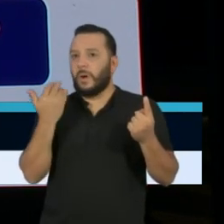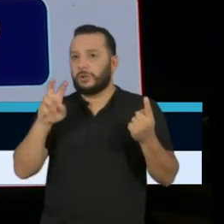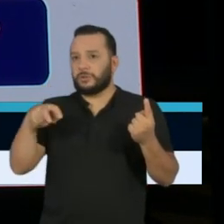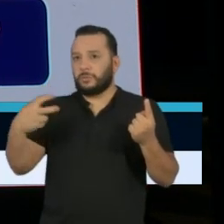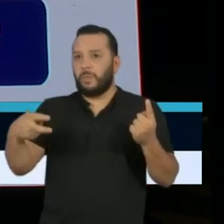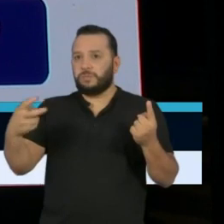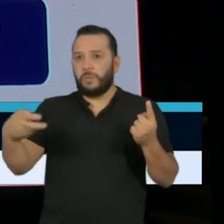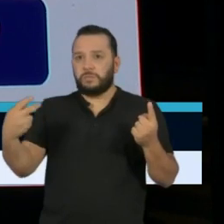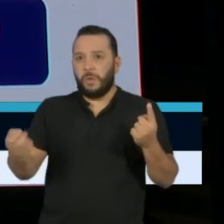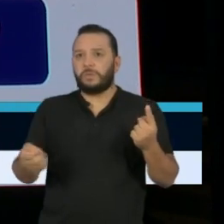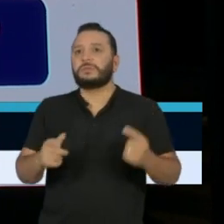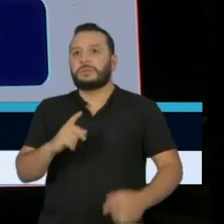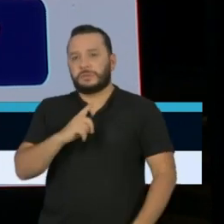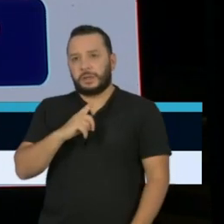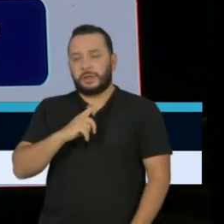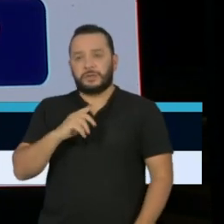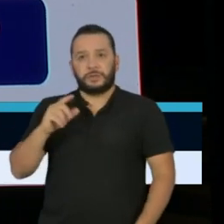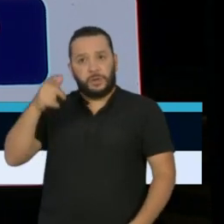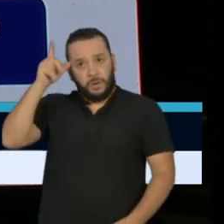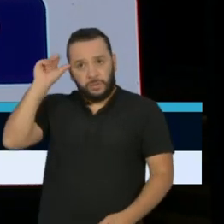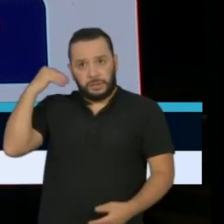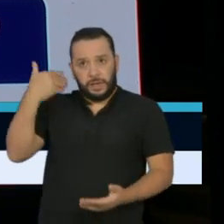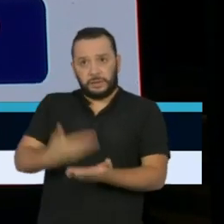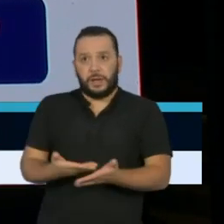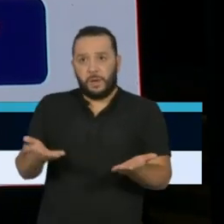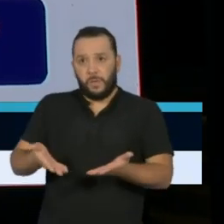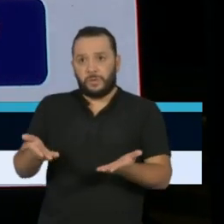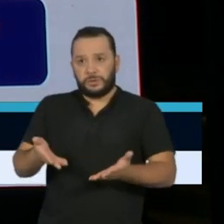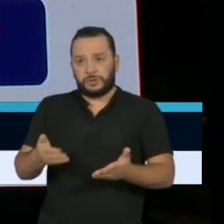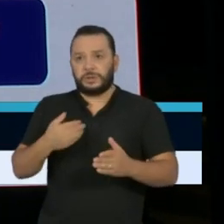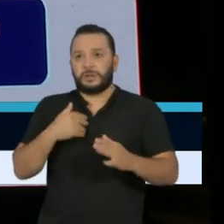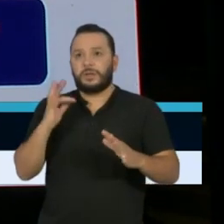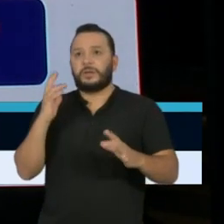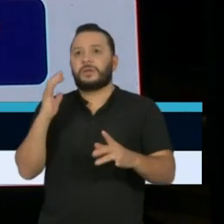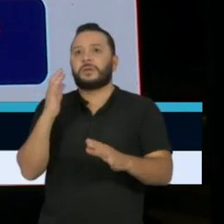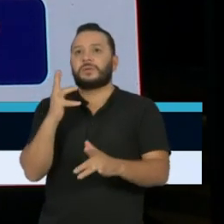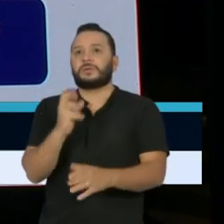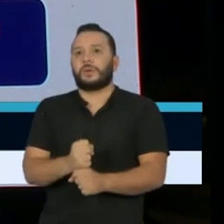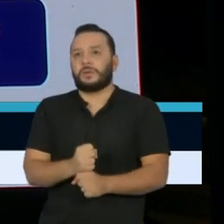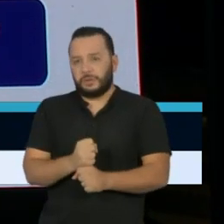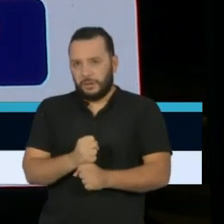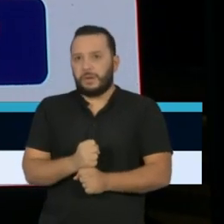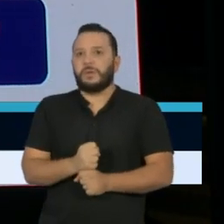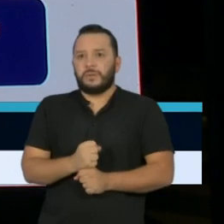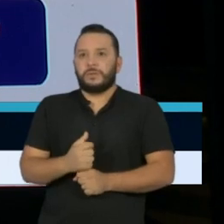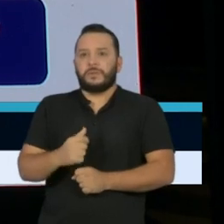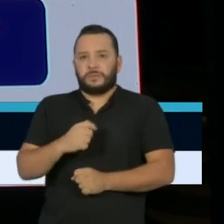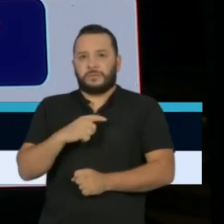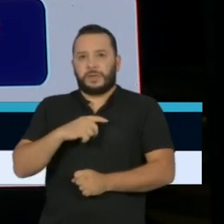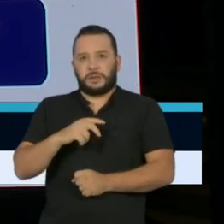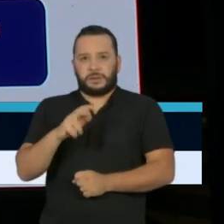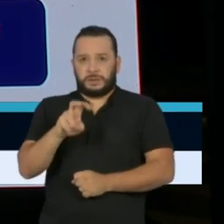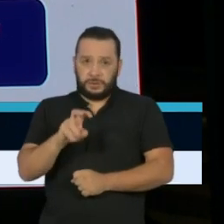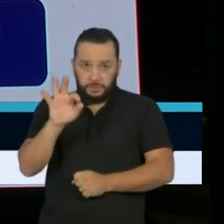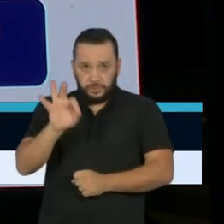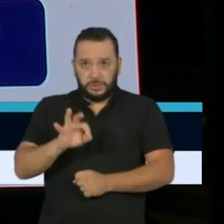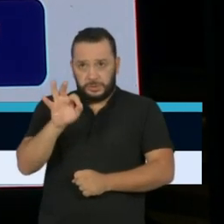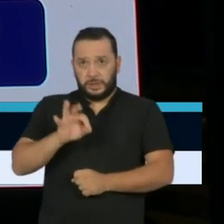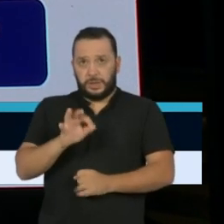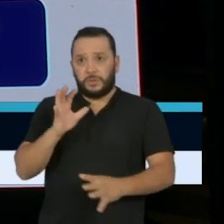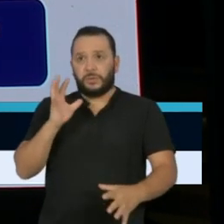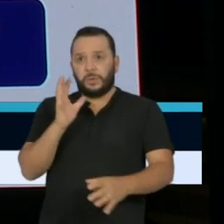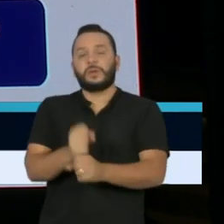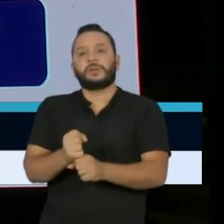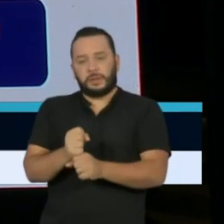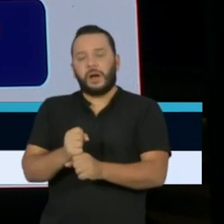304 óbitos de ontem para hoje. Isto dá um acréscimo de 5% no número de